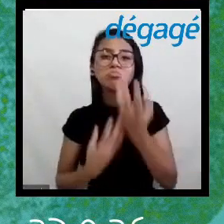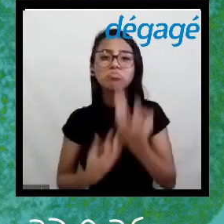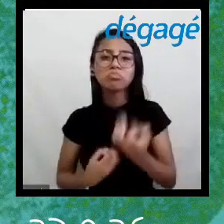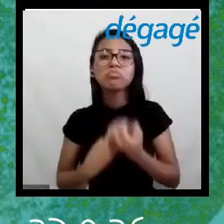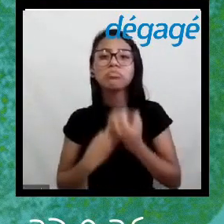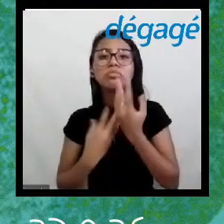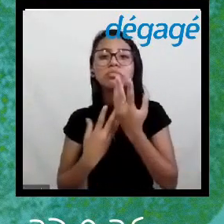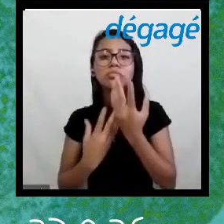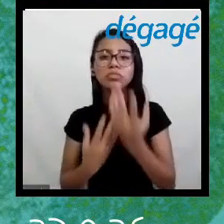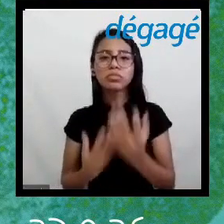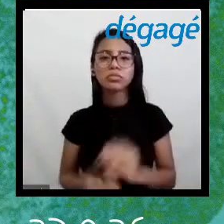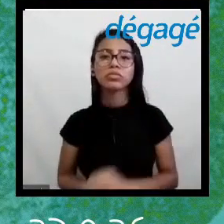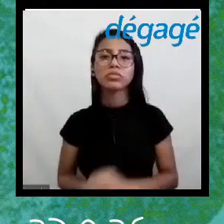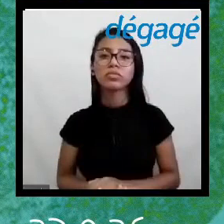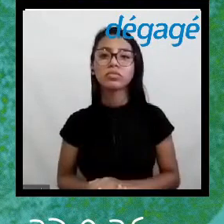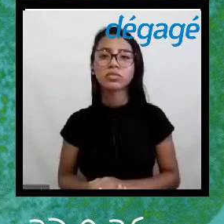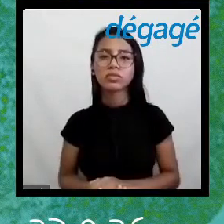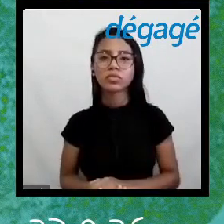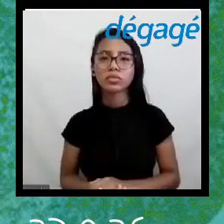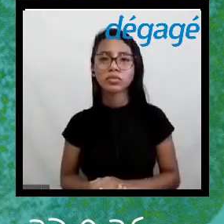do instrutor de música.